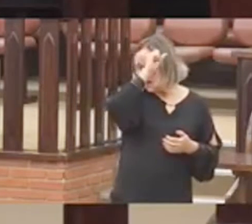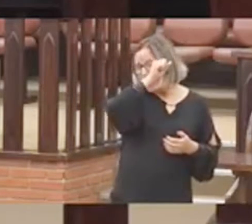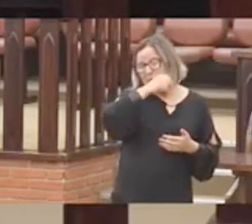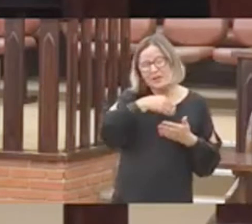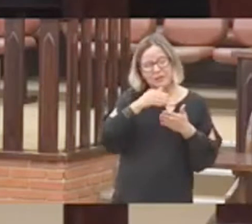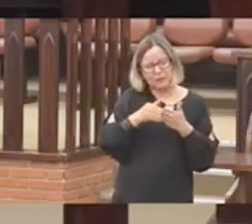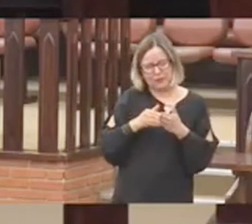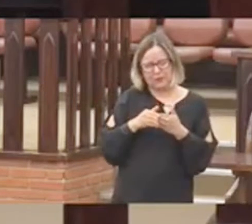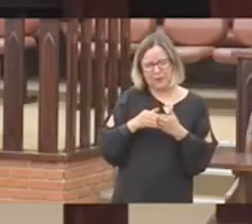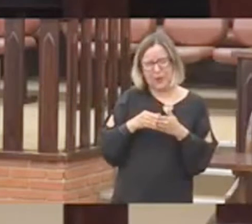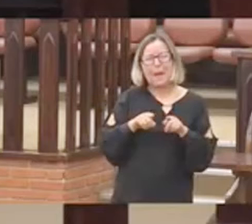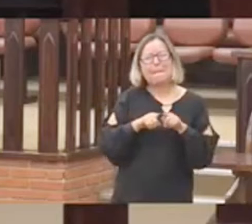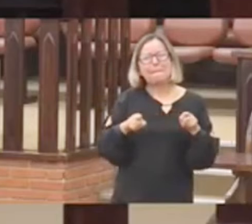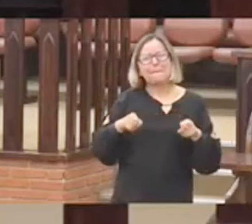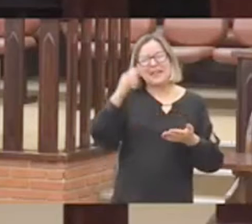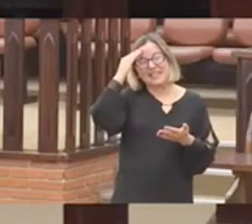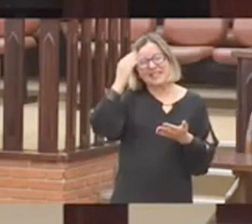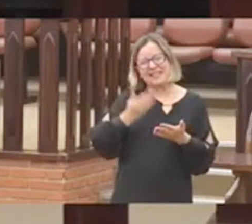que é poderoso.